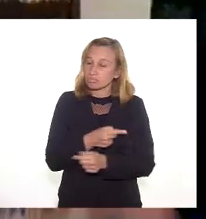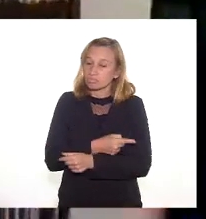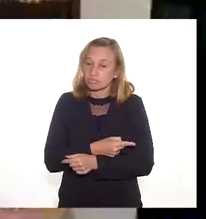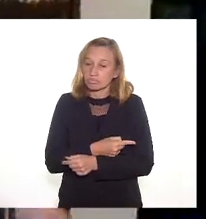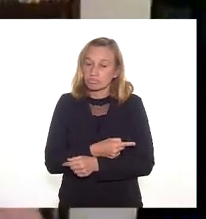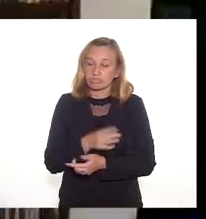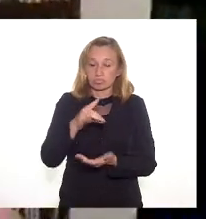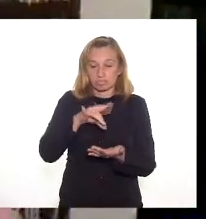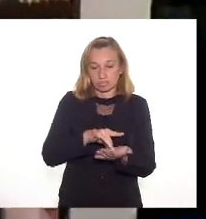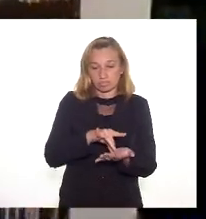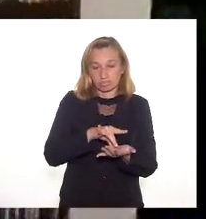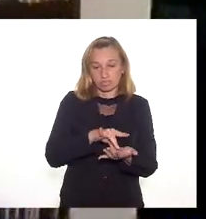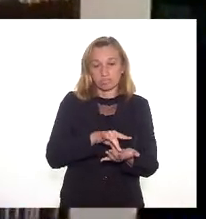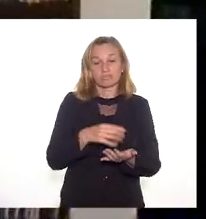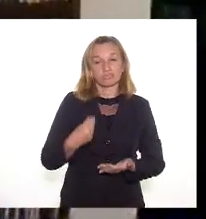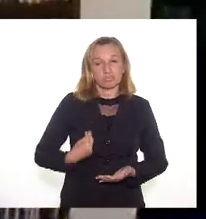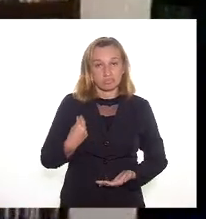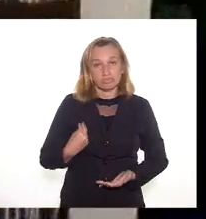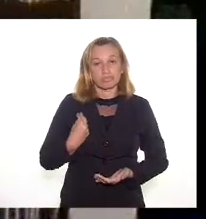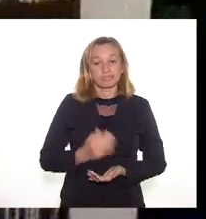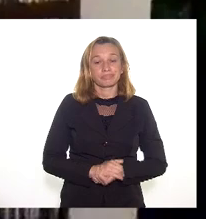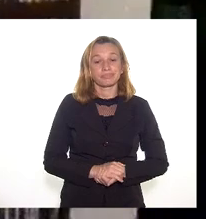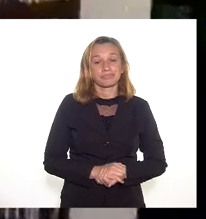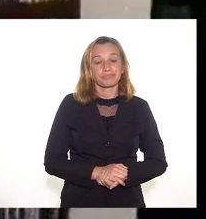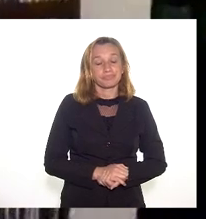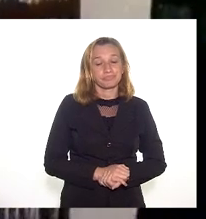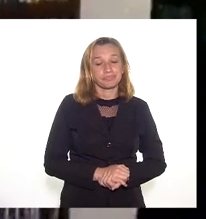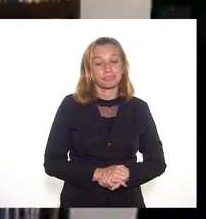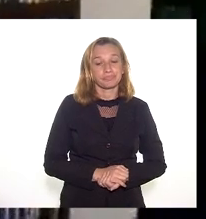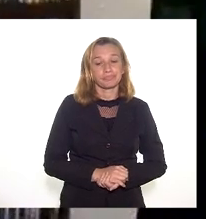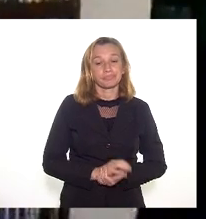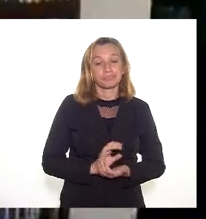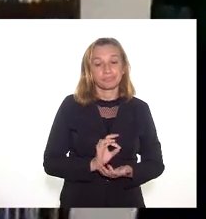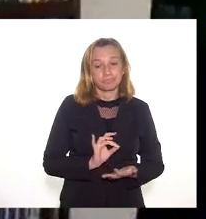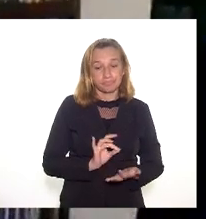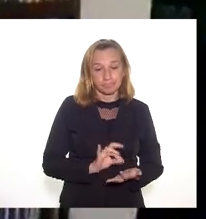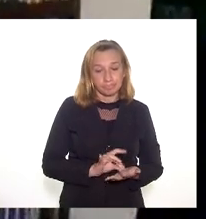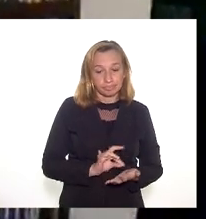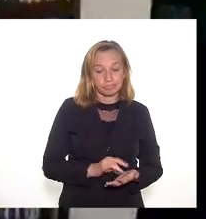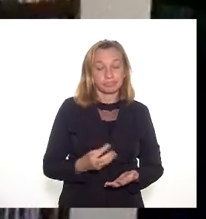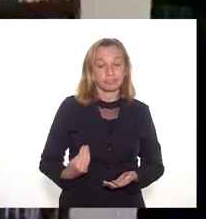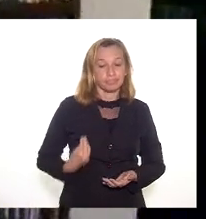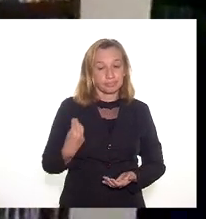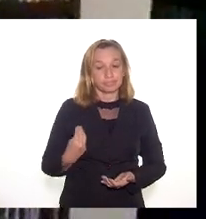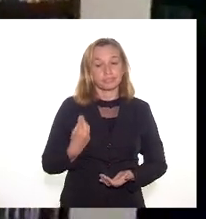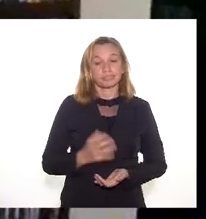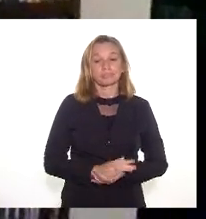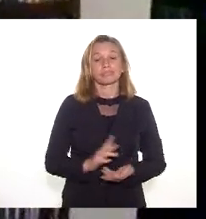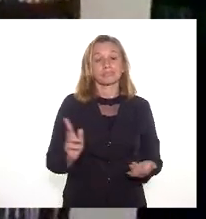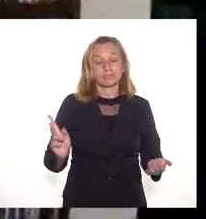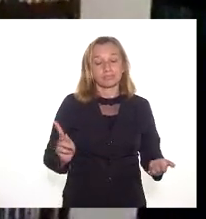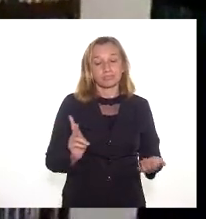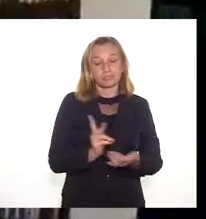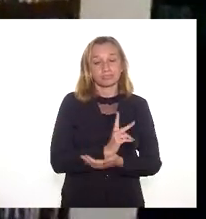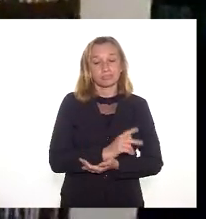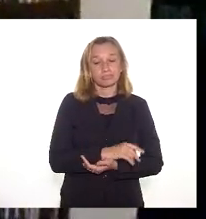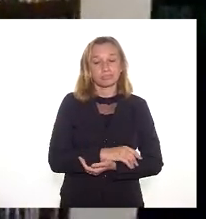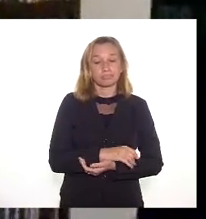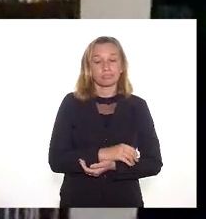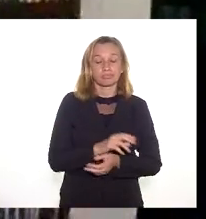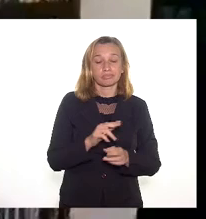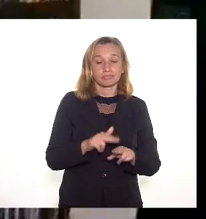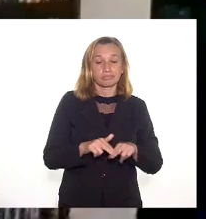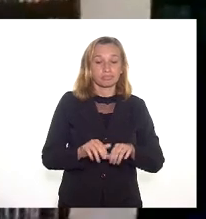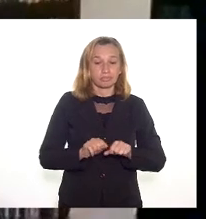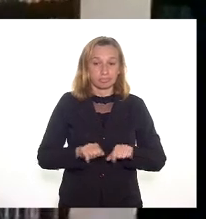a realidade que se vive realidade que se vive mas que tem causado por exemplo no caso da